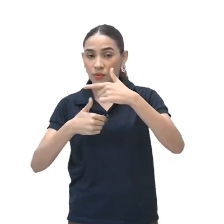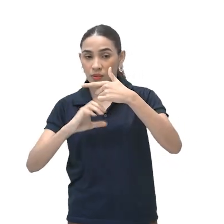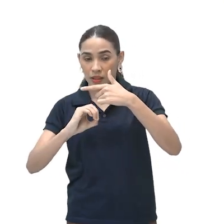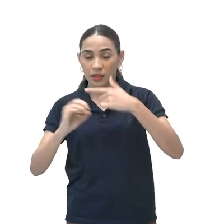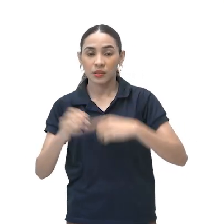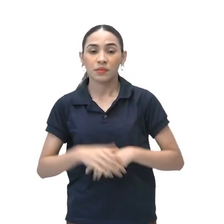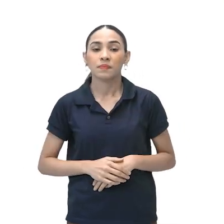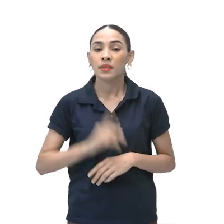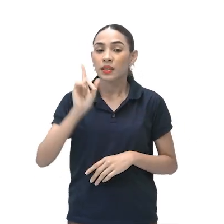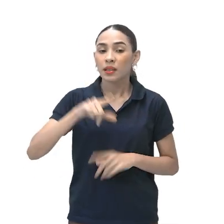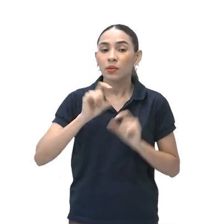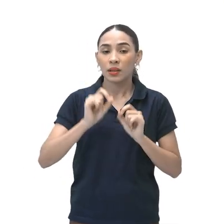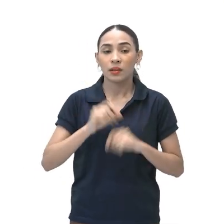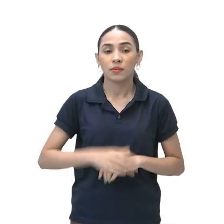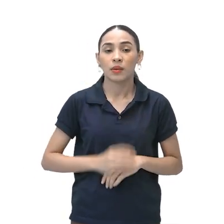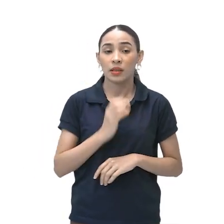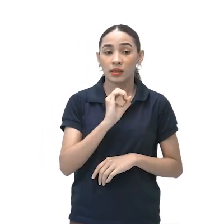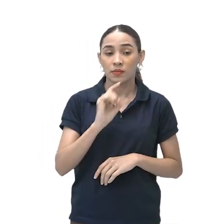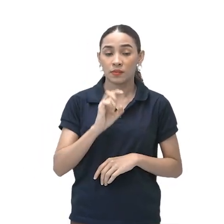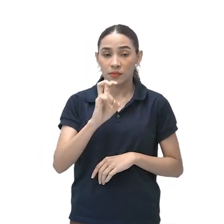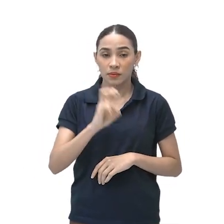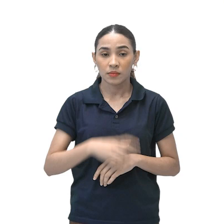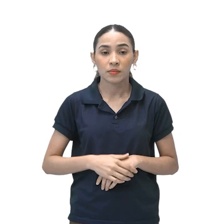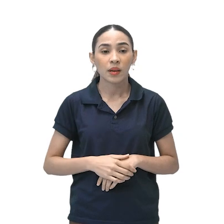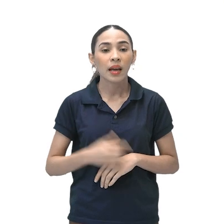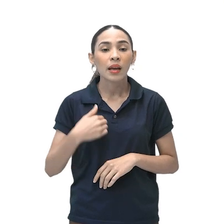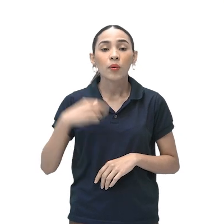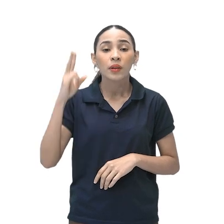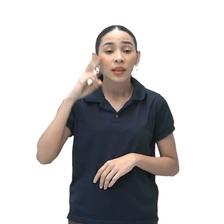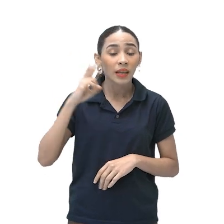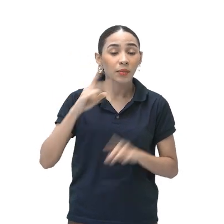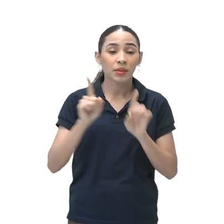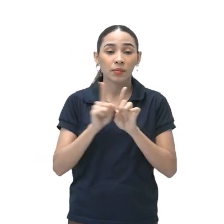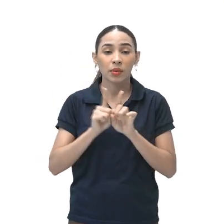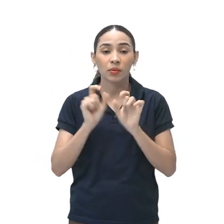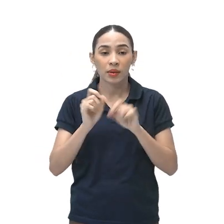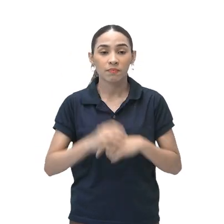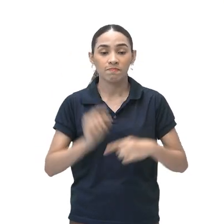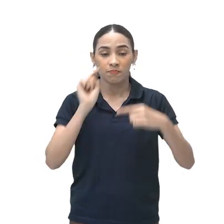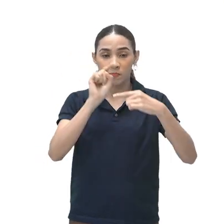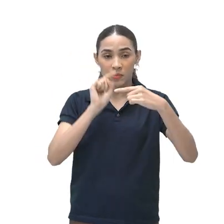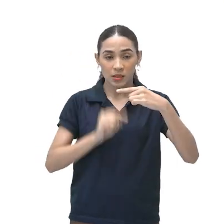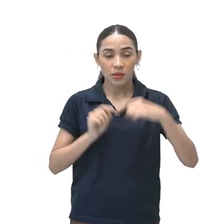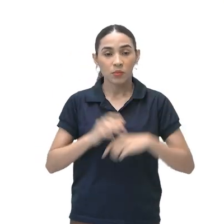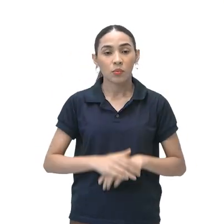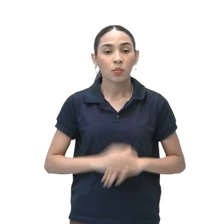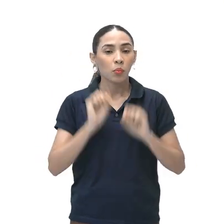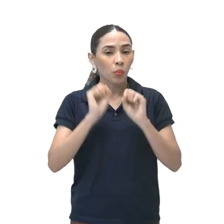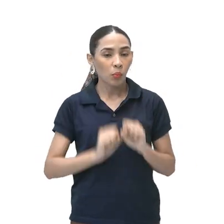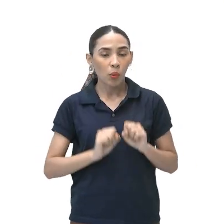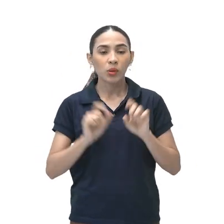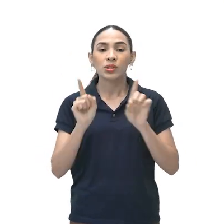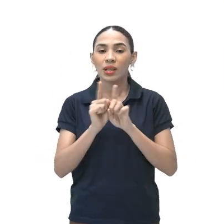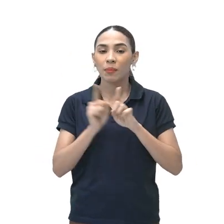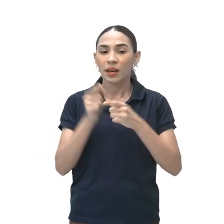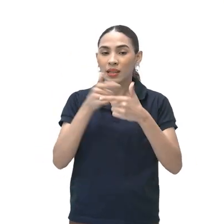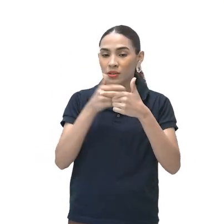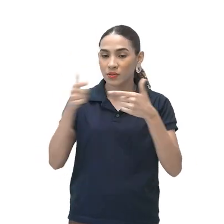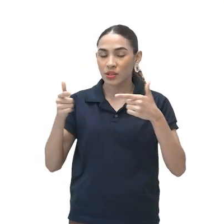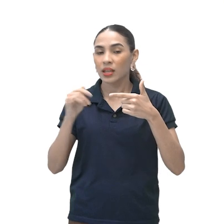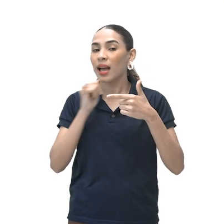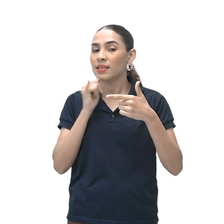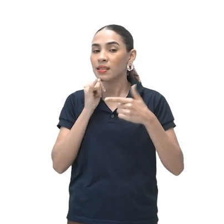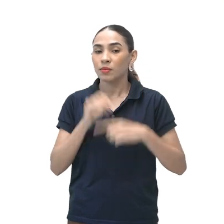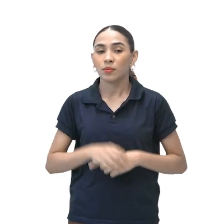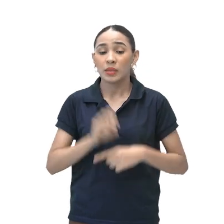10, que é meio. Por quê? Eu lembro também que toda fração pode ser simplificada. Então, vamos simplificar